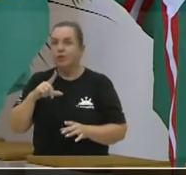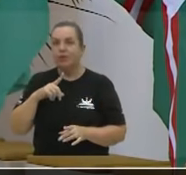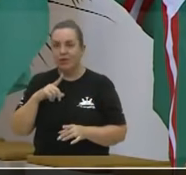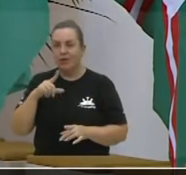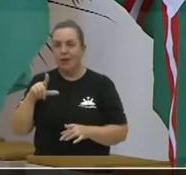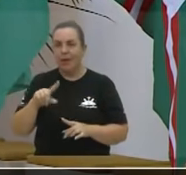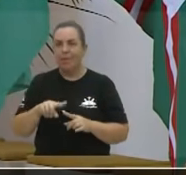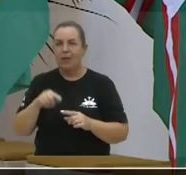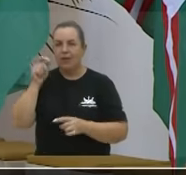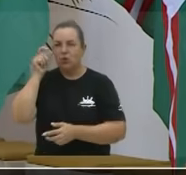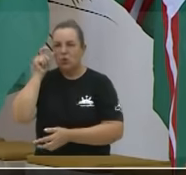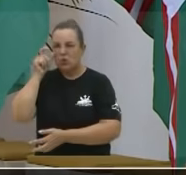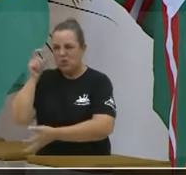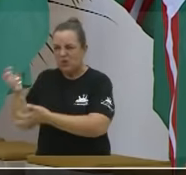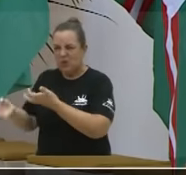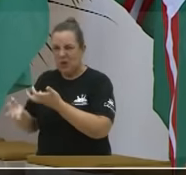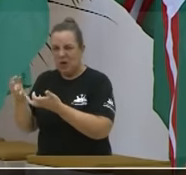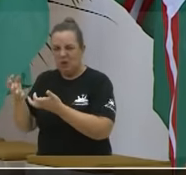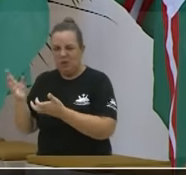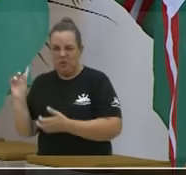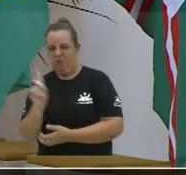o diabo se faz presente.